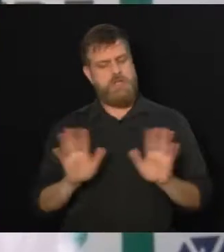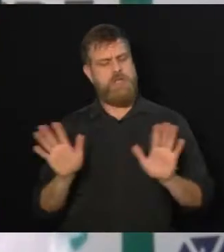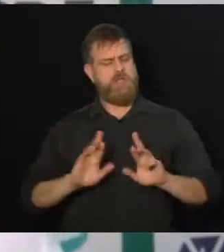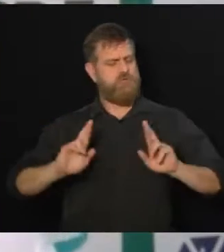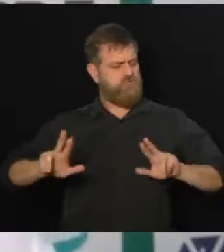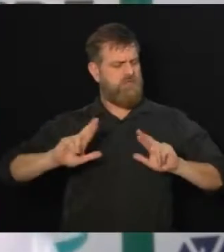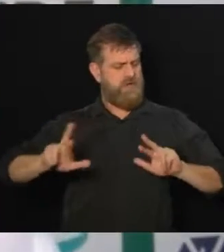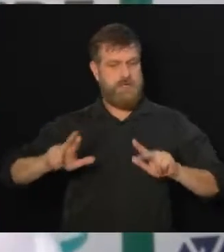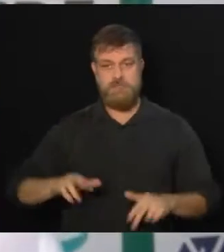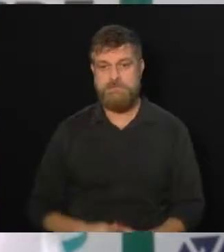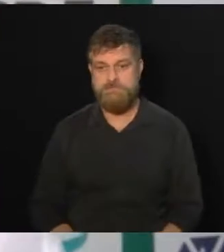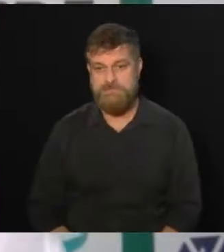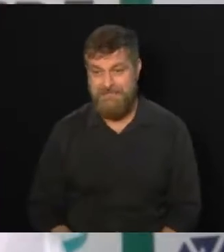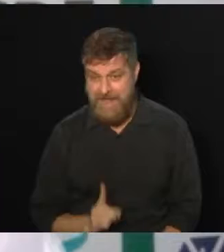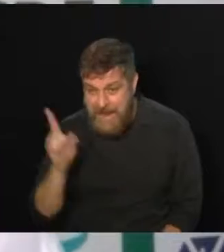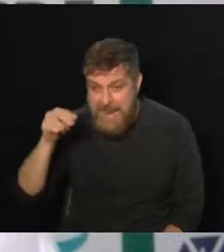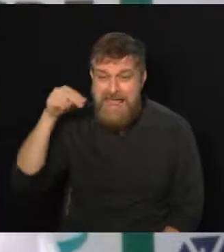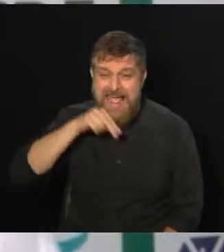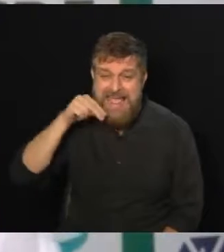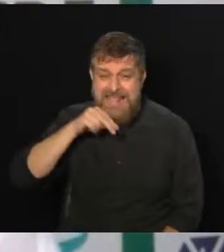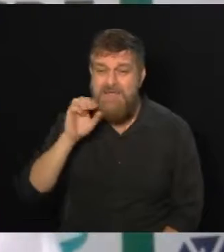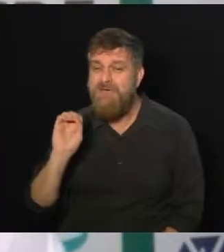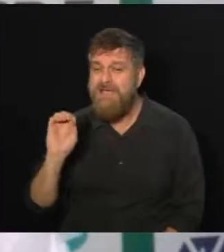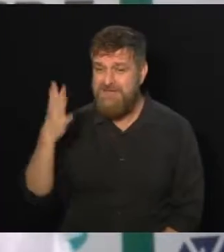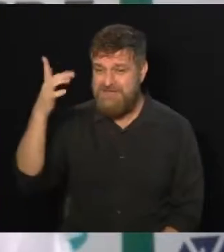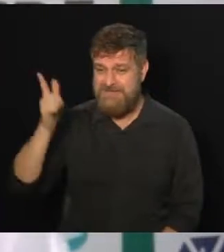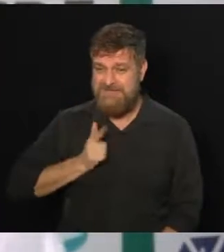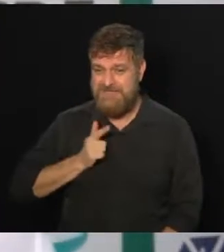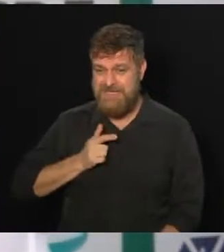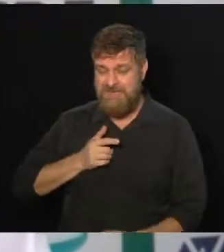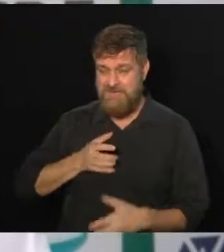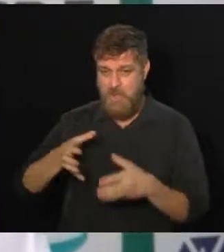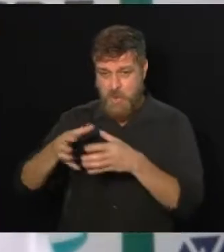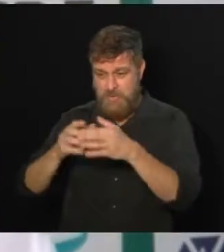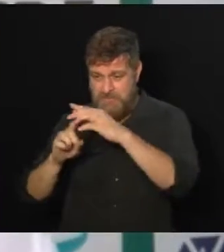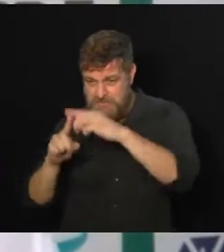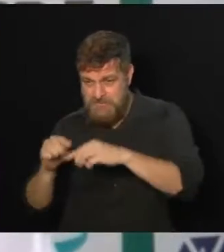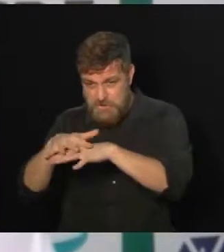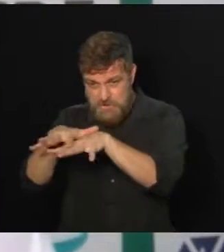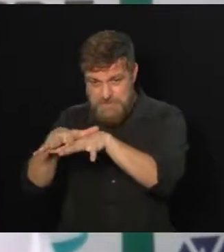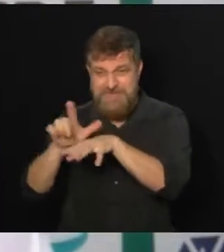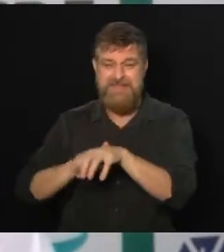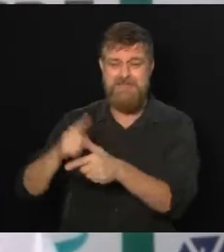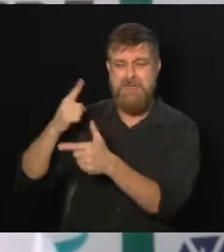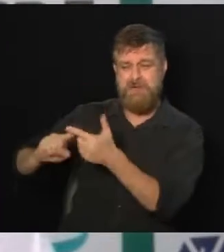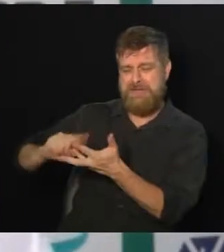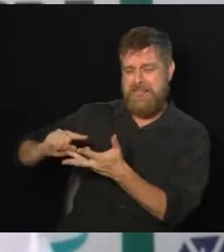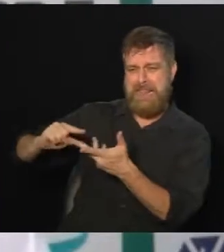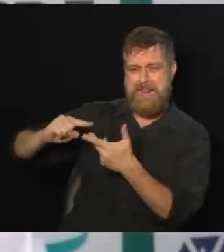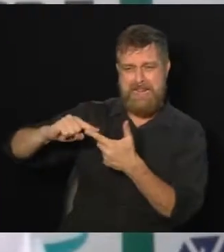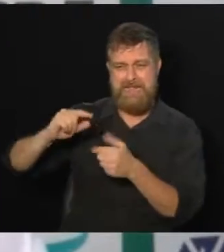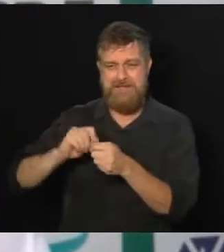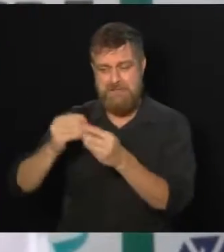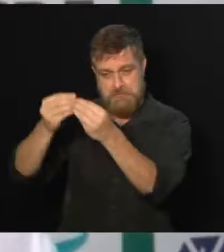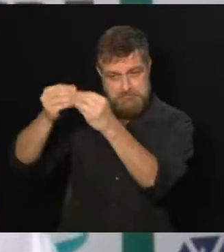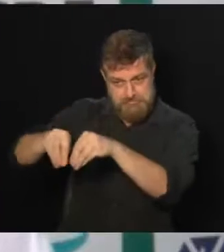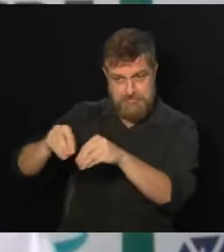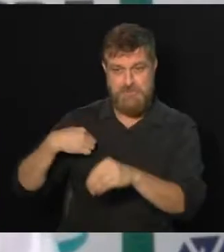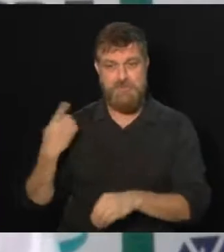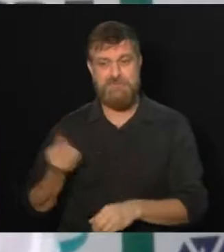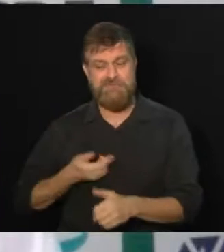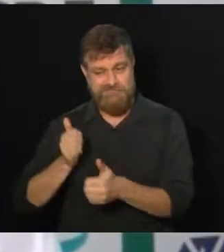o Bugre. O que houve lá não foi só dentro de campo, mas teve muitas coisas externas que acabaram prejudicando nós,